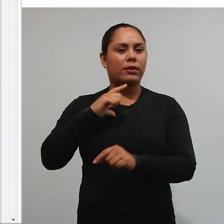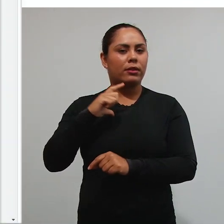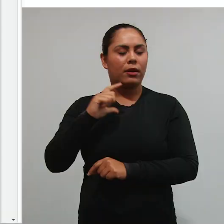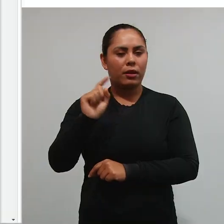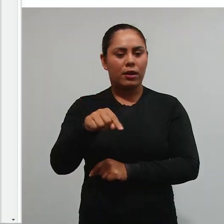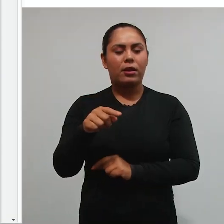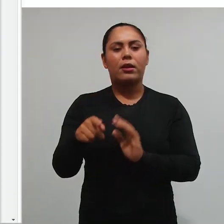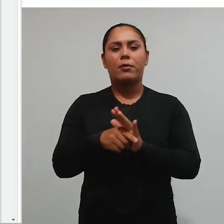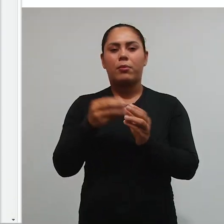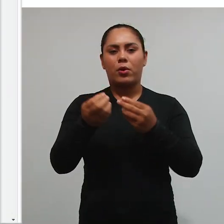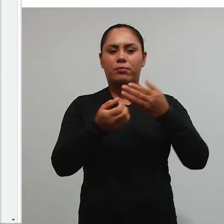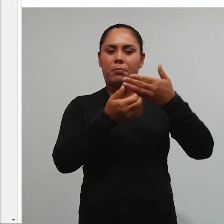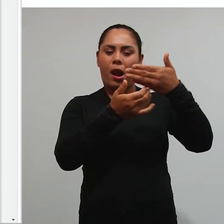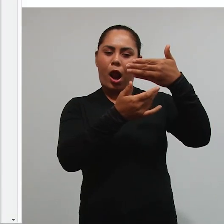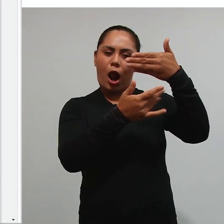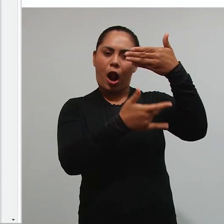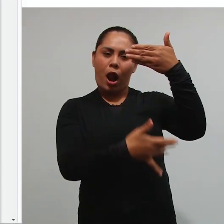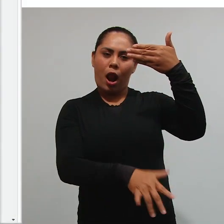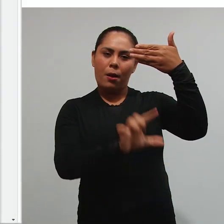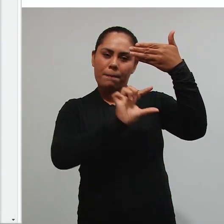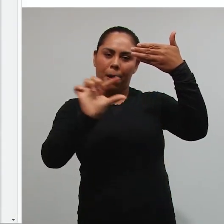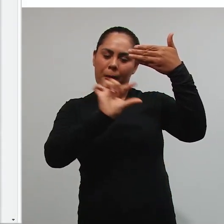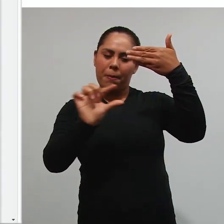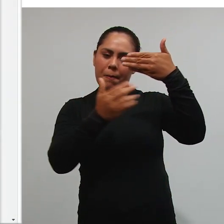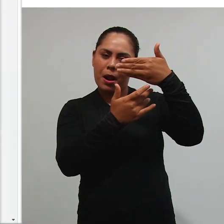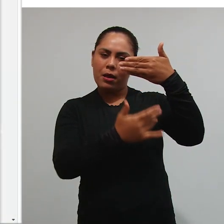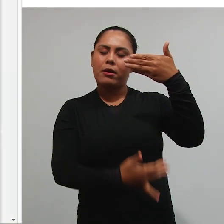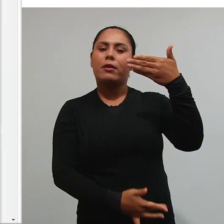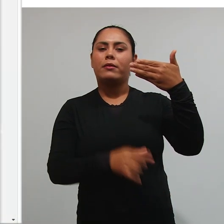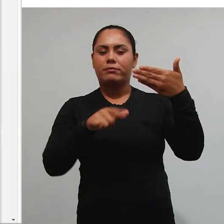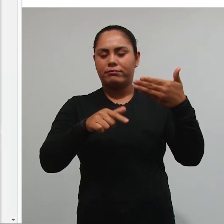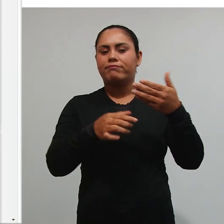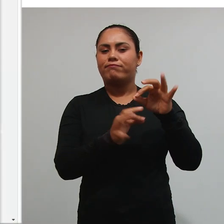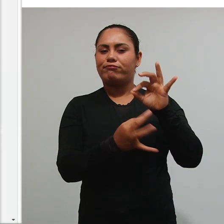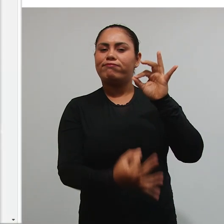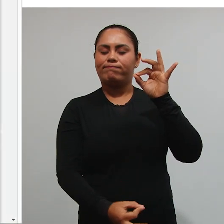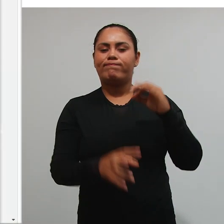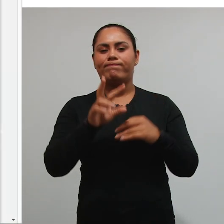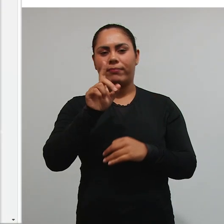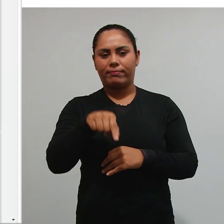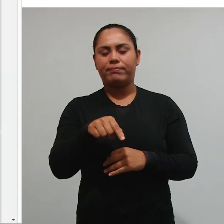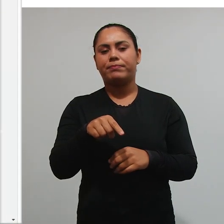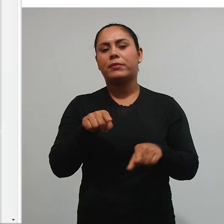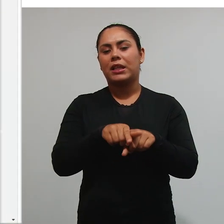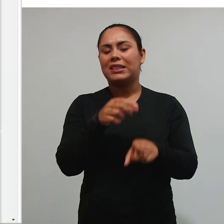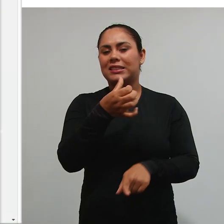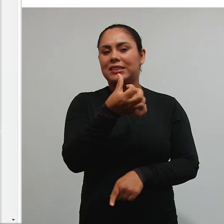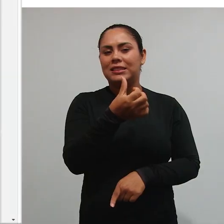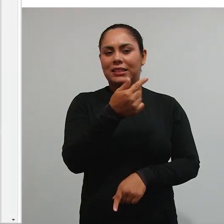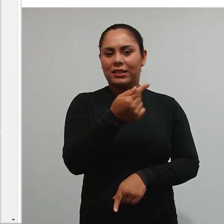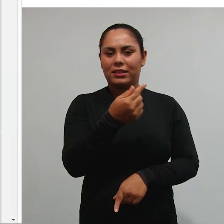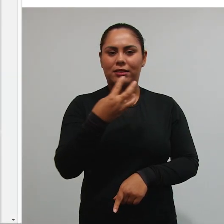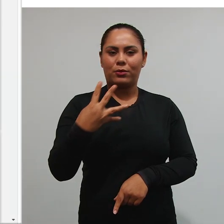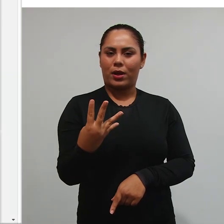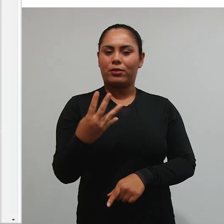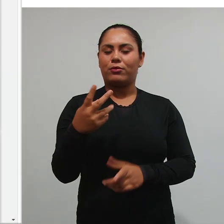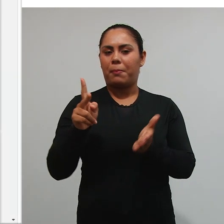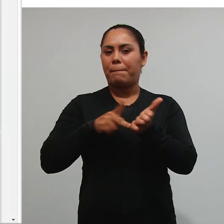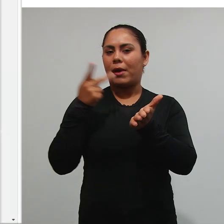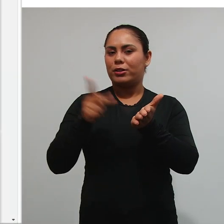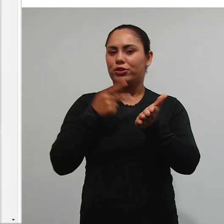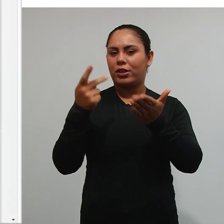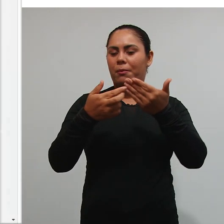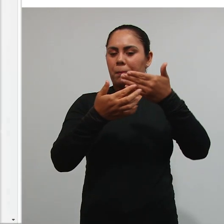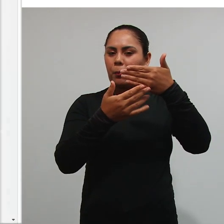esse sumário aqui longo, porque ela é longa mesmo, tá? Olha só, ela tem 74 páginas.